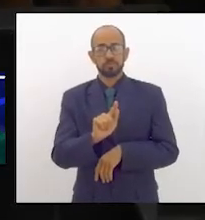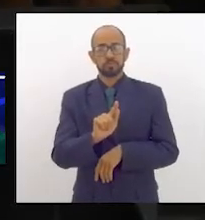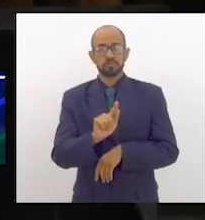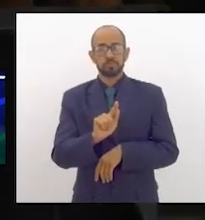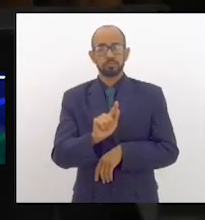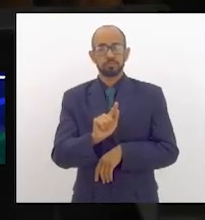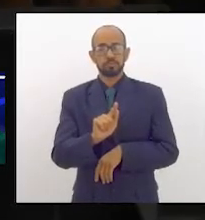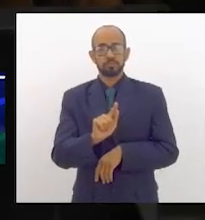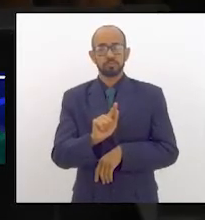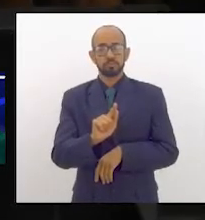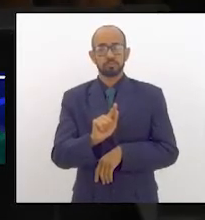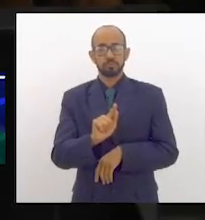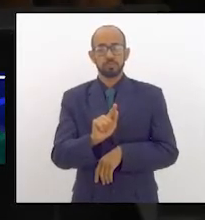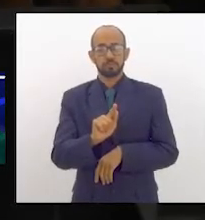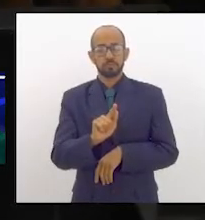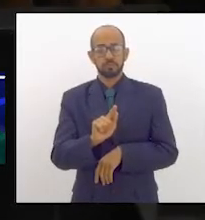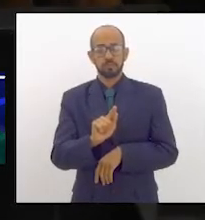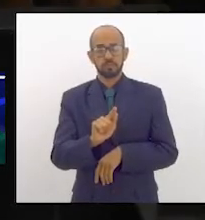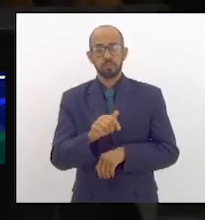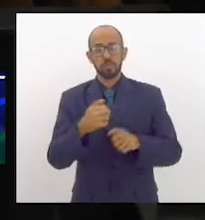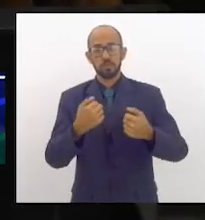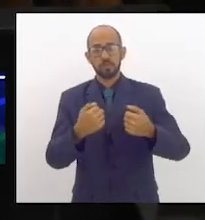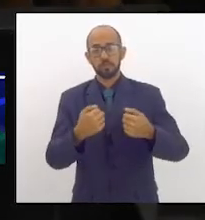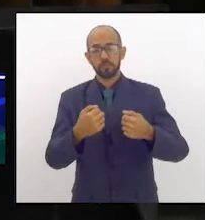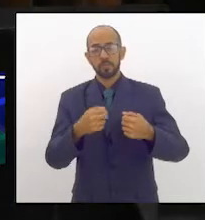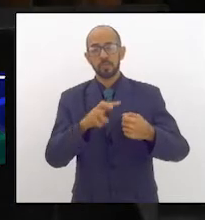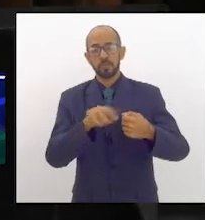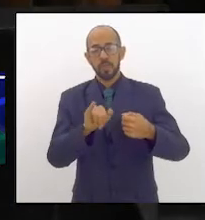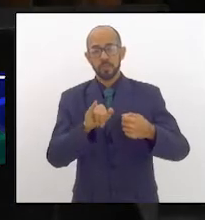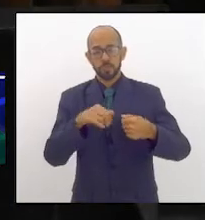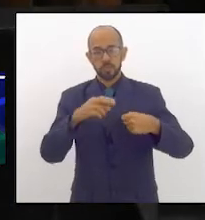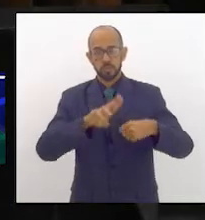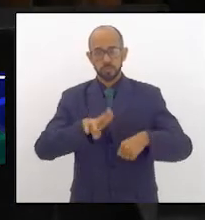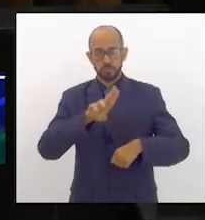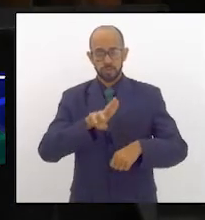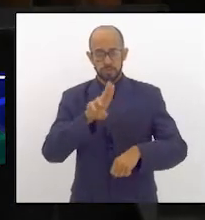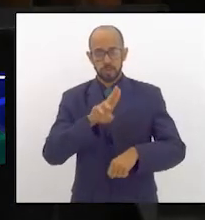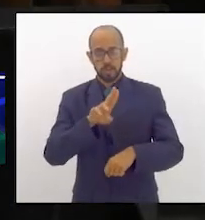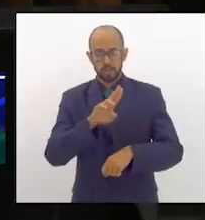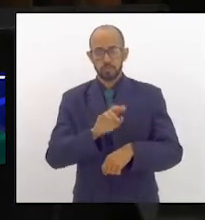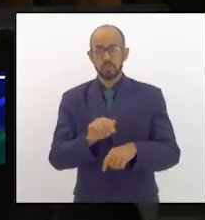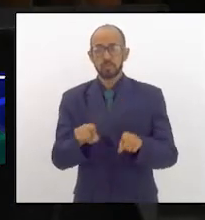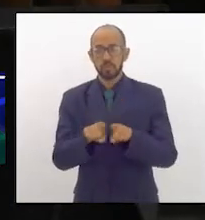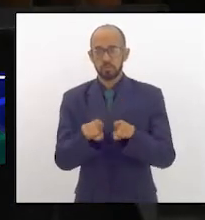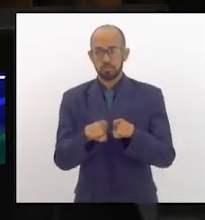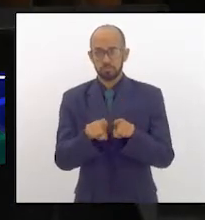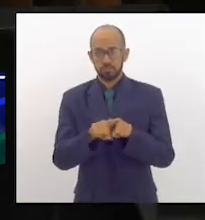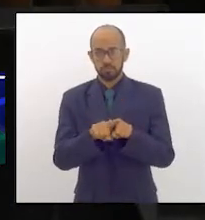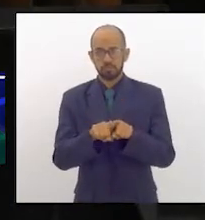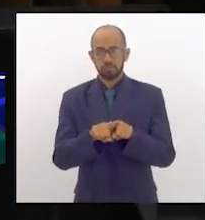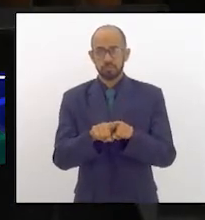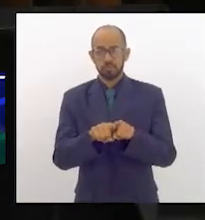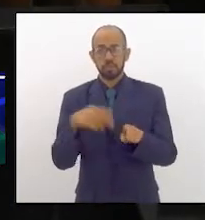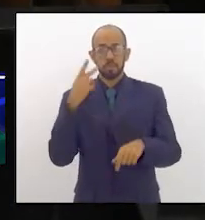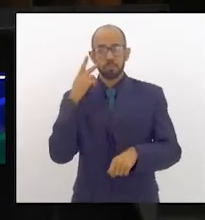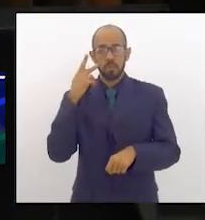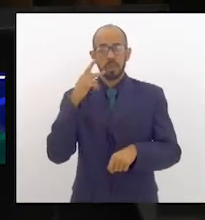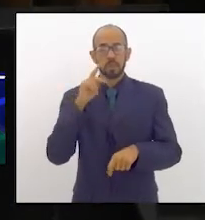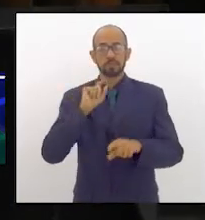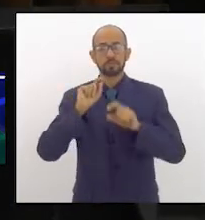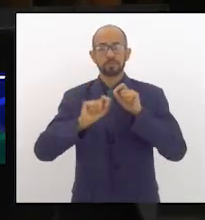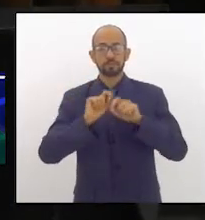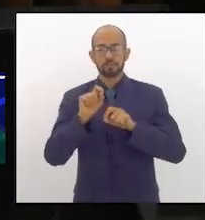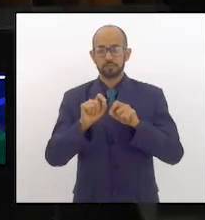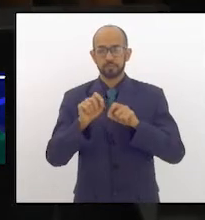deve ser utilizada Deputado waldeck Carneiro para que